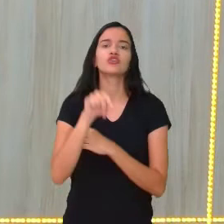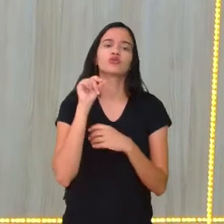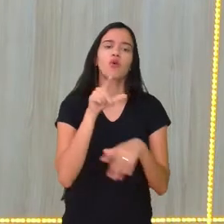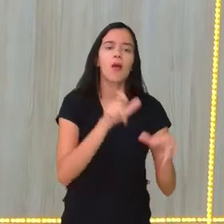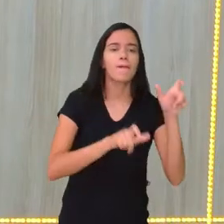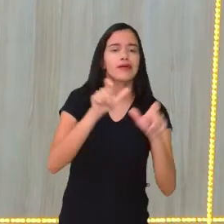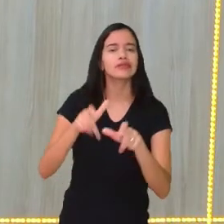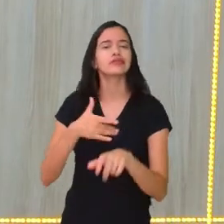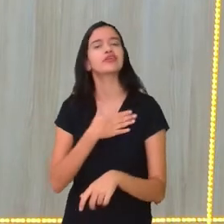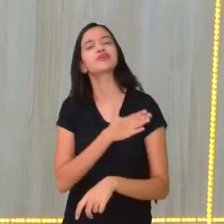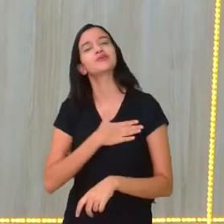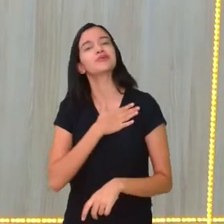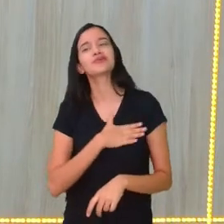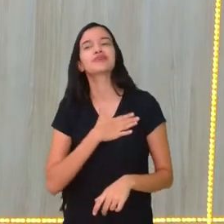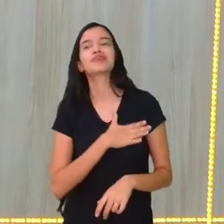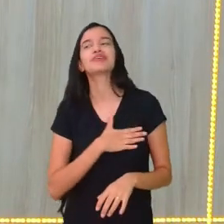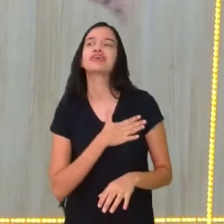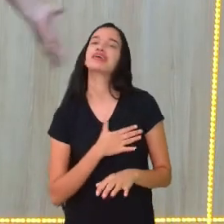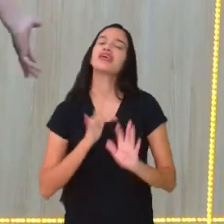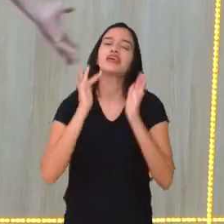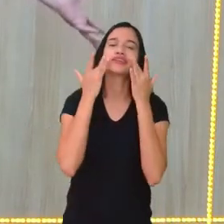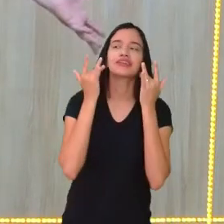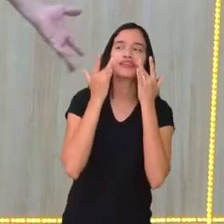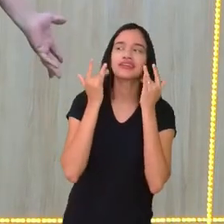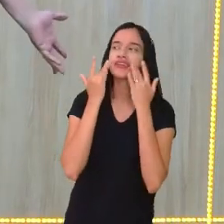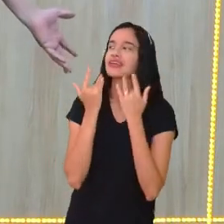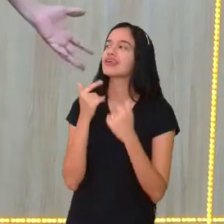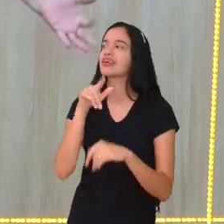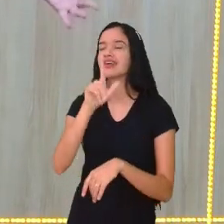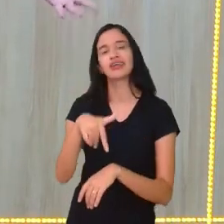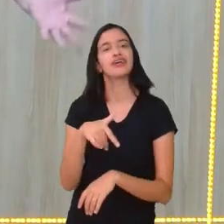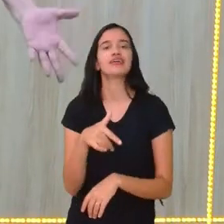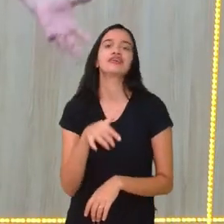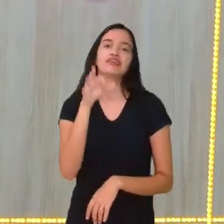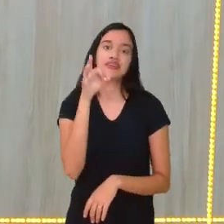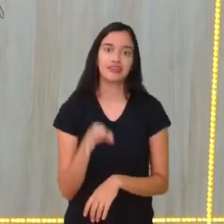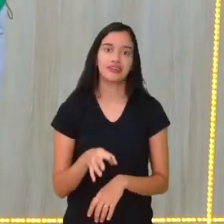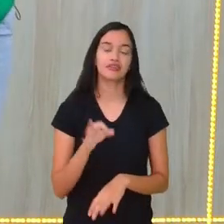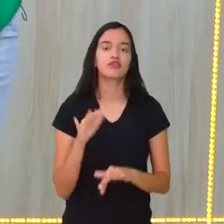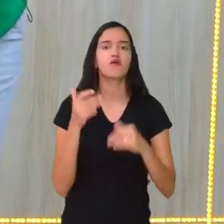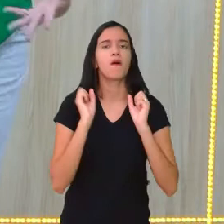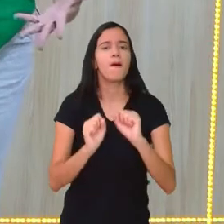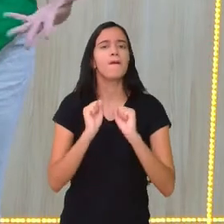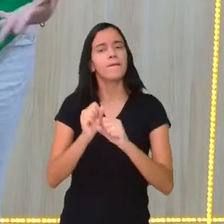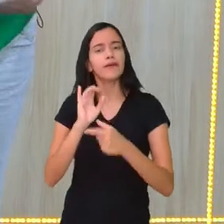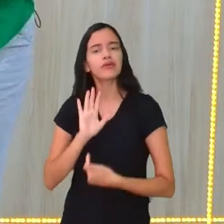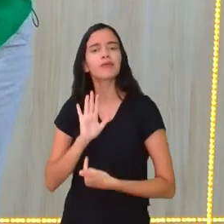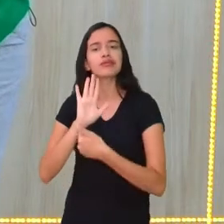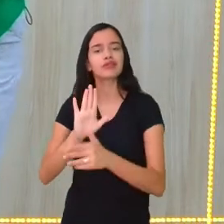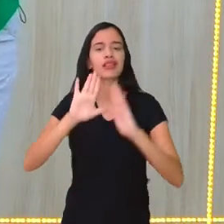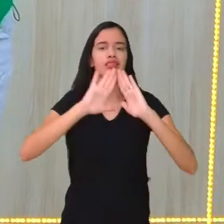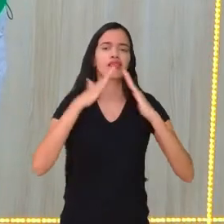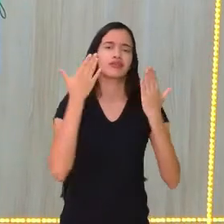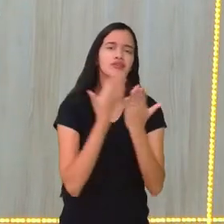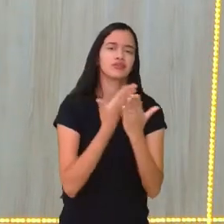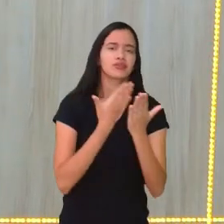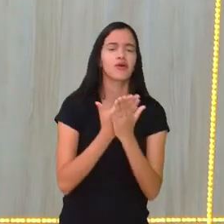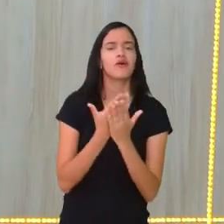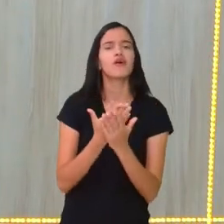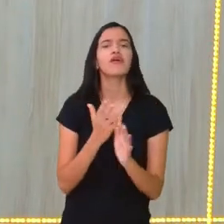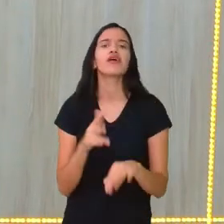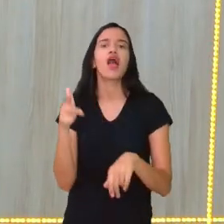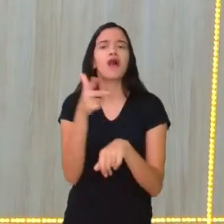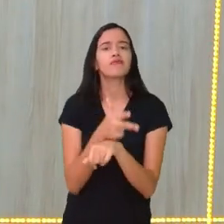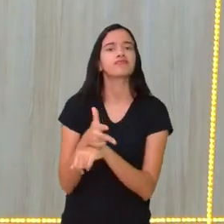que gostou mais e montar uma pecinha. Exato. Né? Pode montar e apresentar na escola, pode filmar e mandar